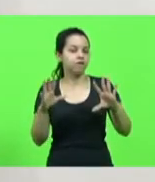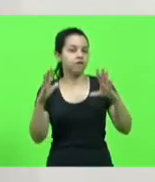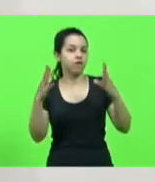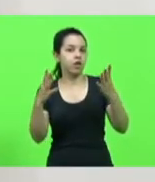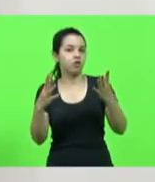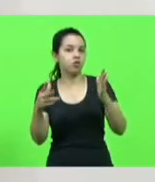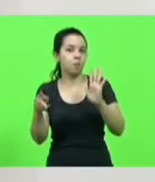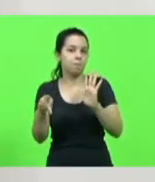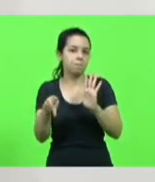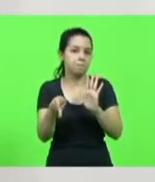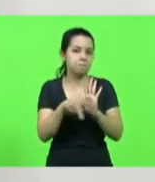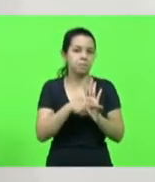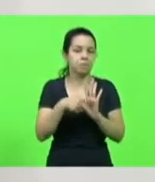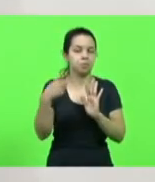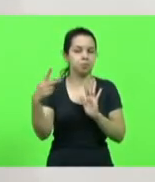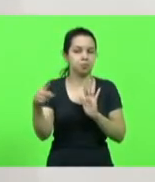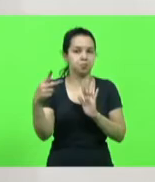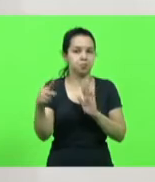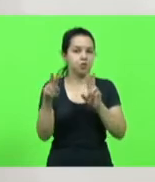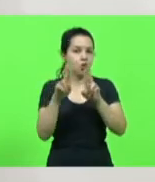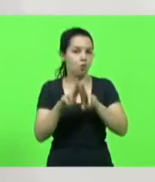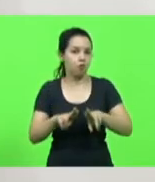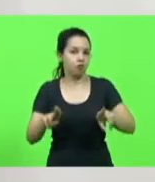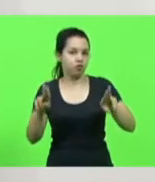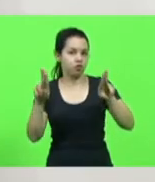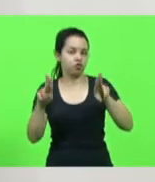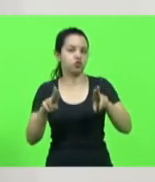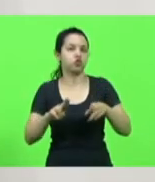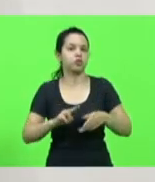UFSC. Pode botar, por favor.